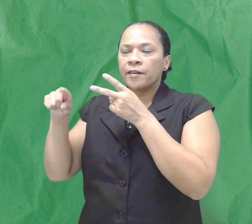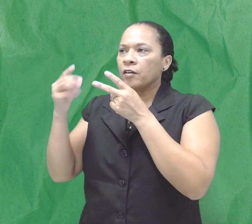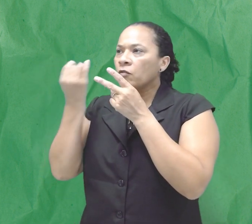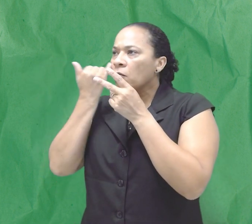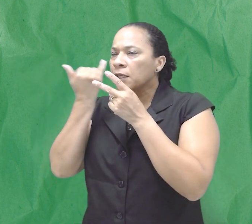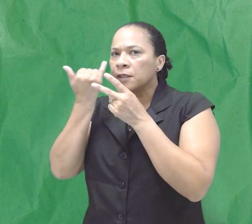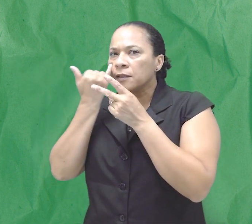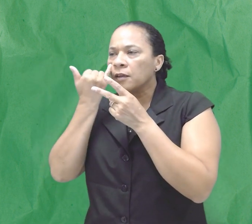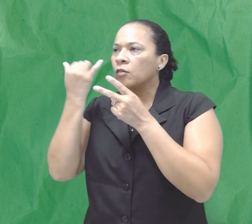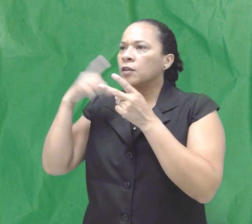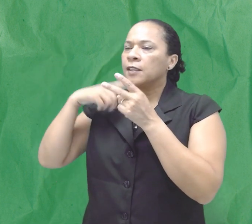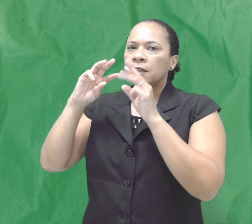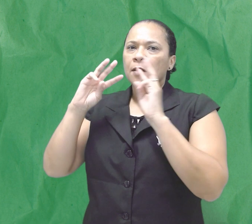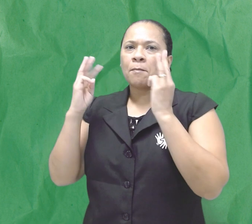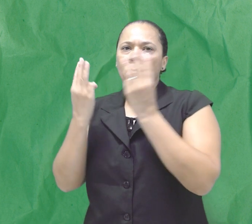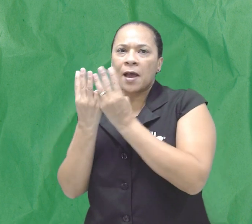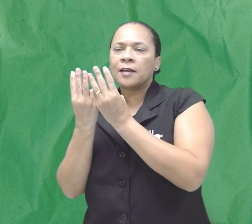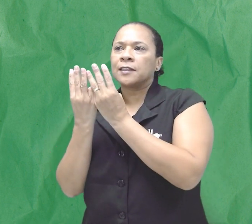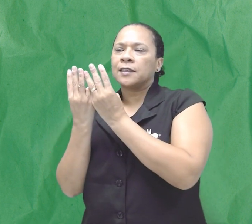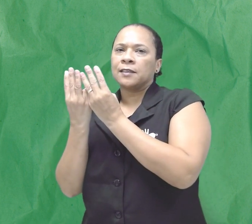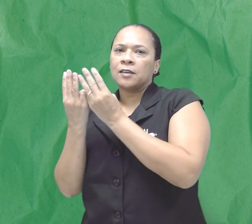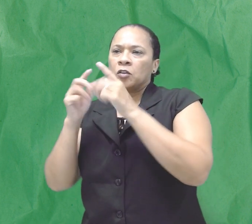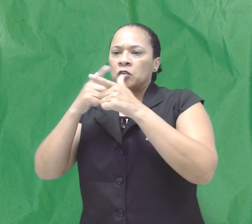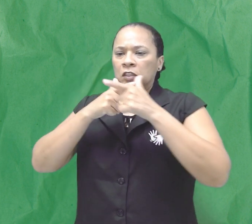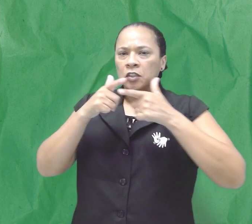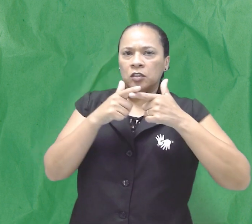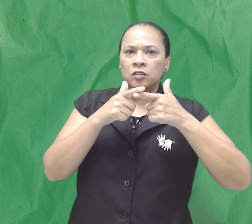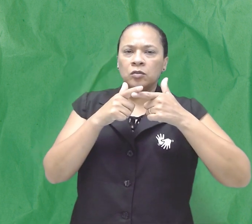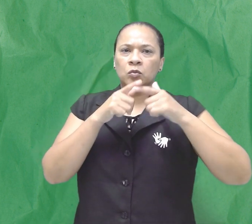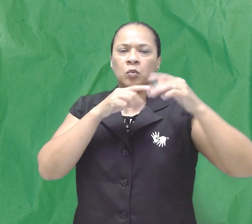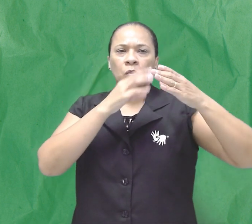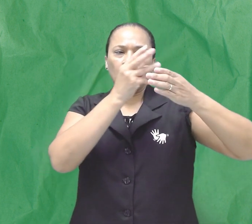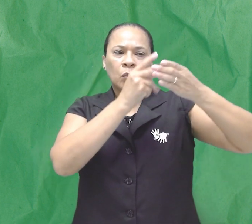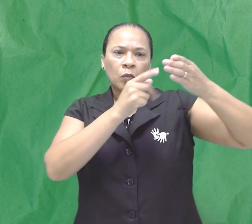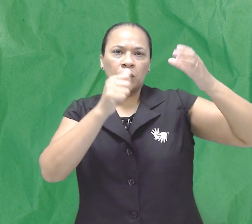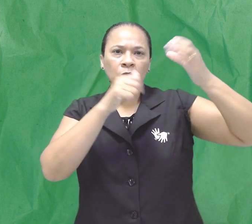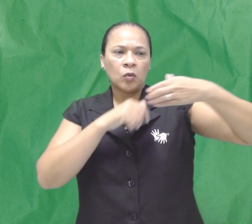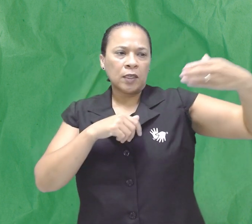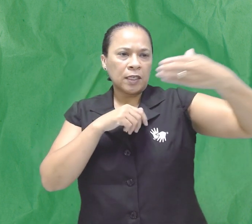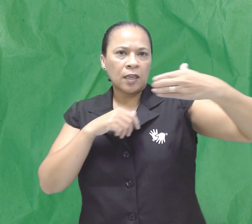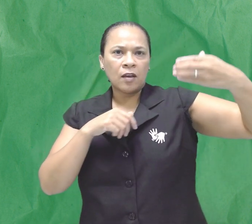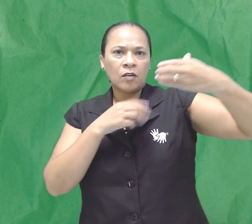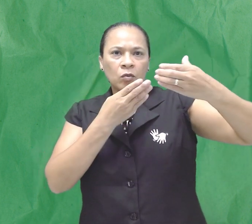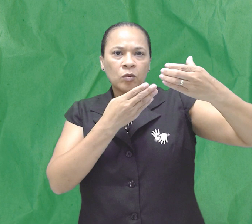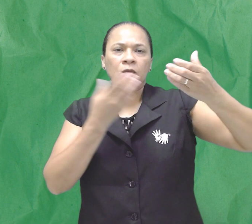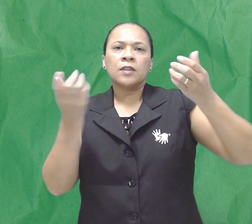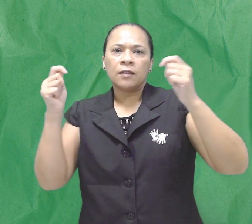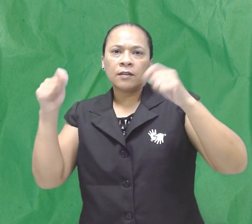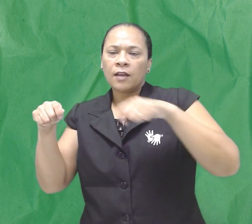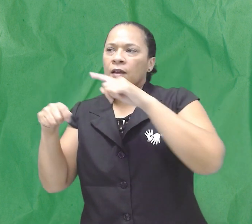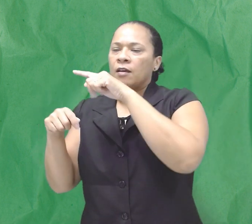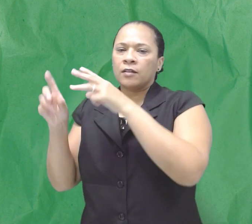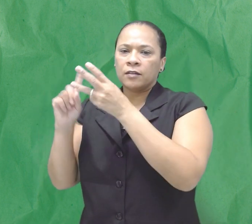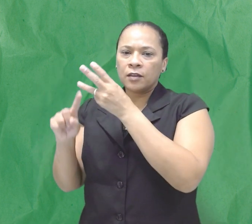a relação entre massa do soluto dividido pela massa da solução, chamada de porcentagem mássica. Temos